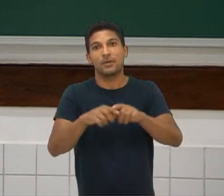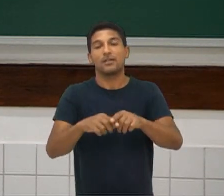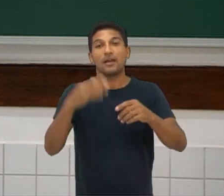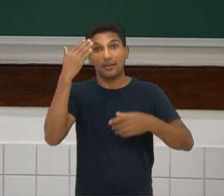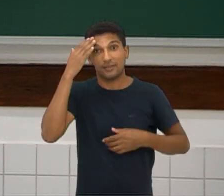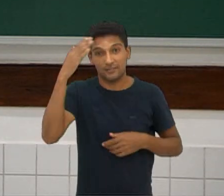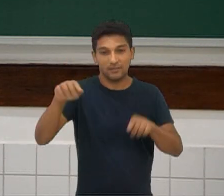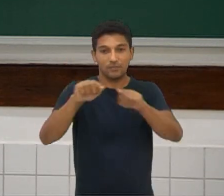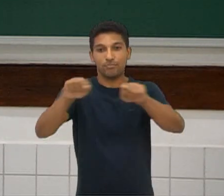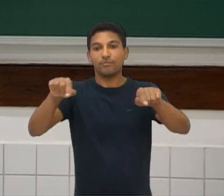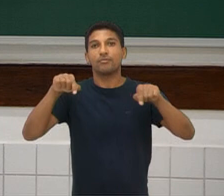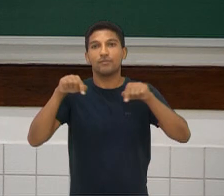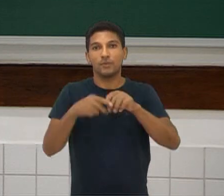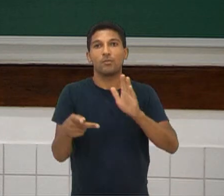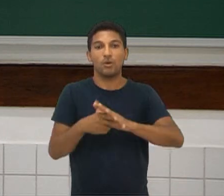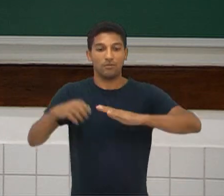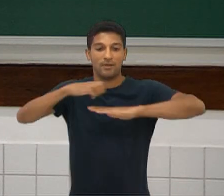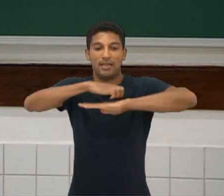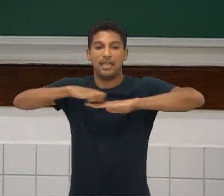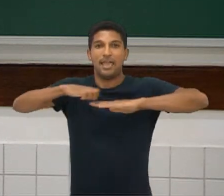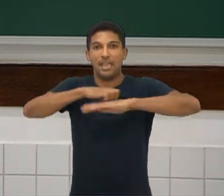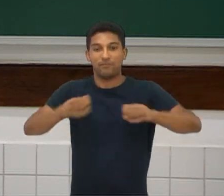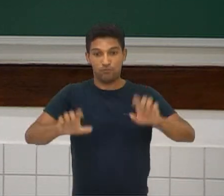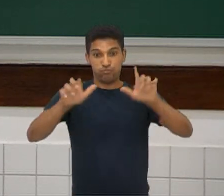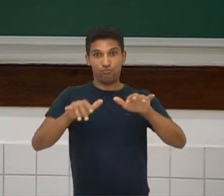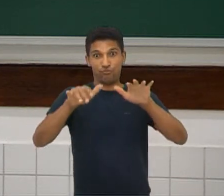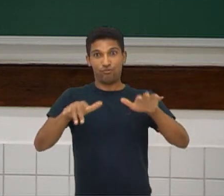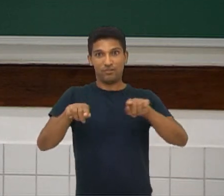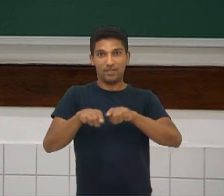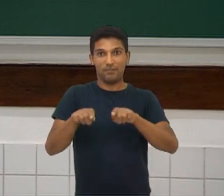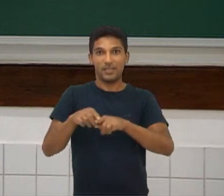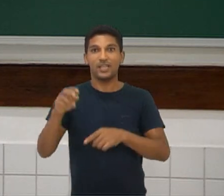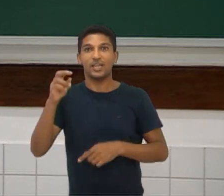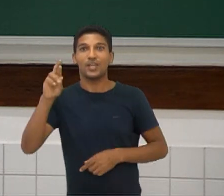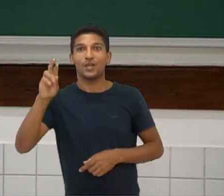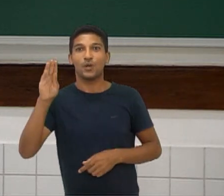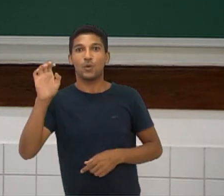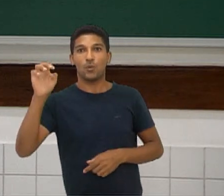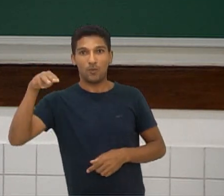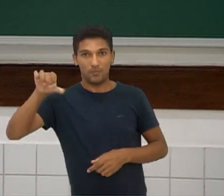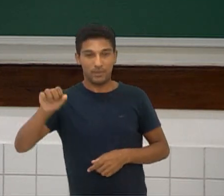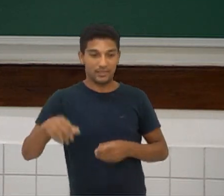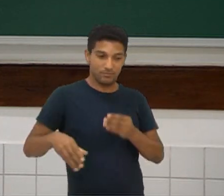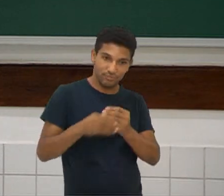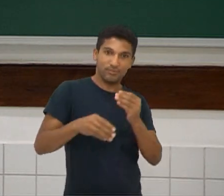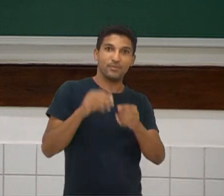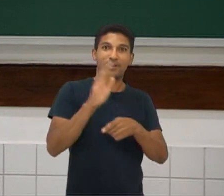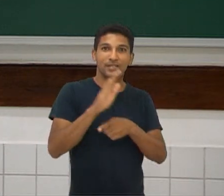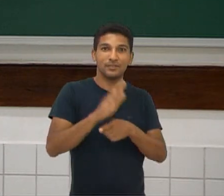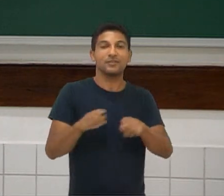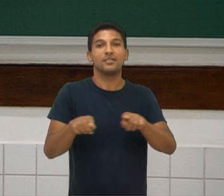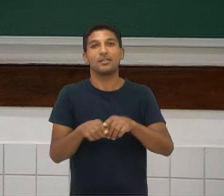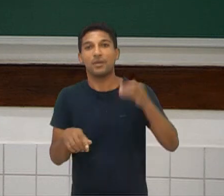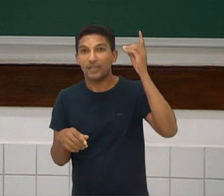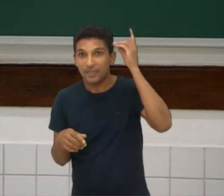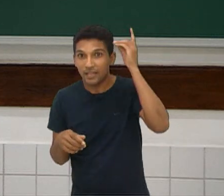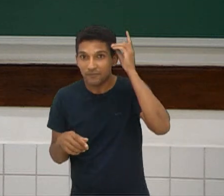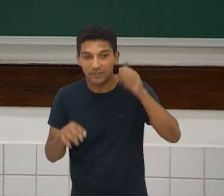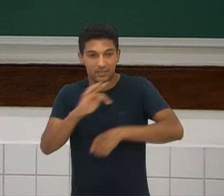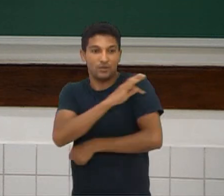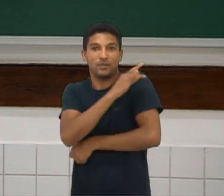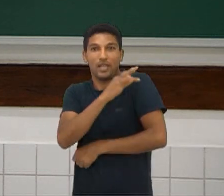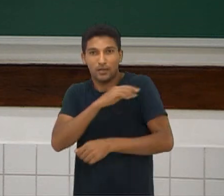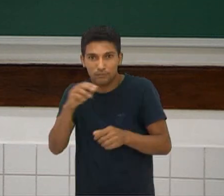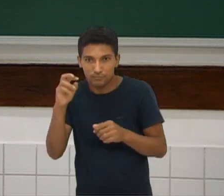maravilhosa, sob o comando de Everton, com o auxílio do seu Rubens, também agradecer ao Davi, que é o técnico de química, que está aqui